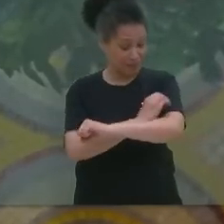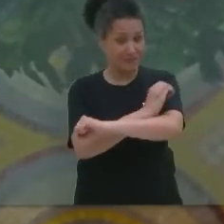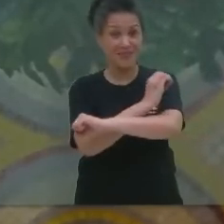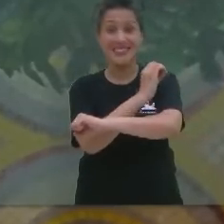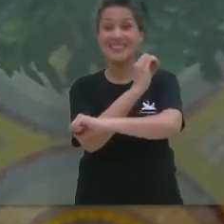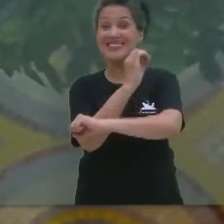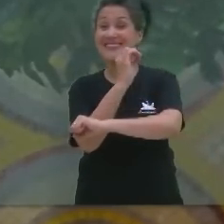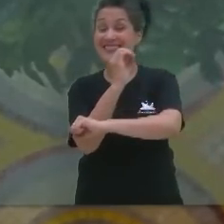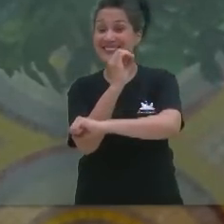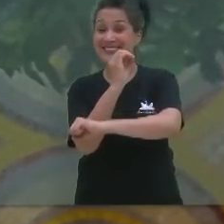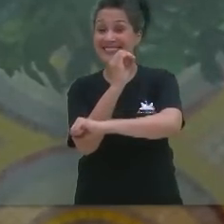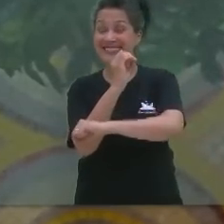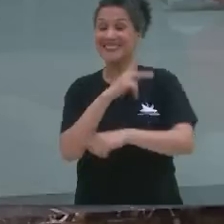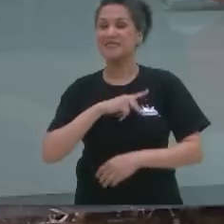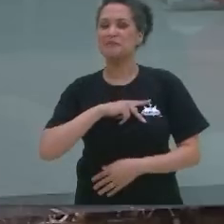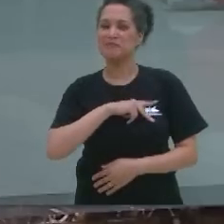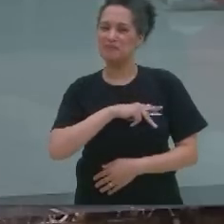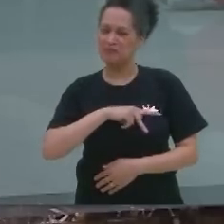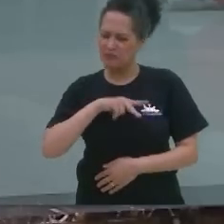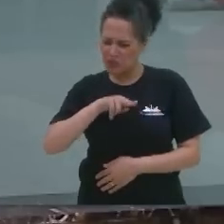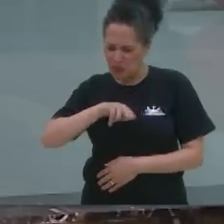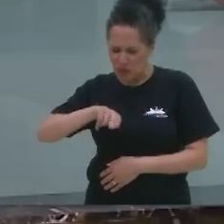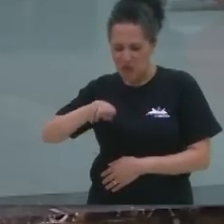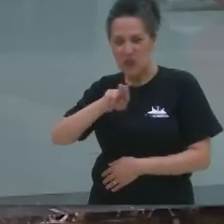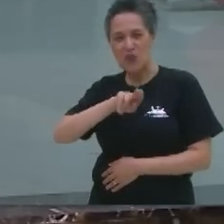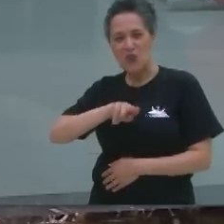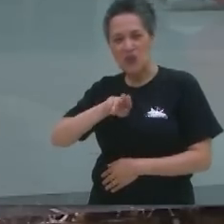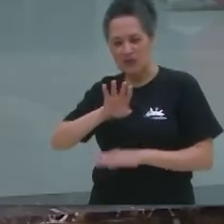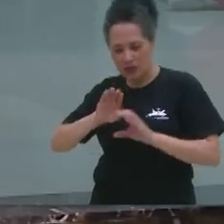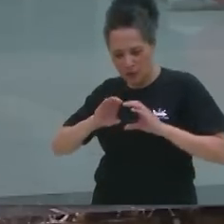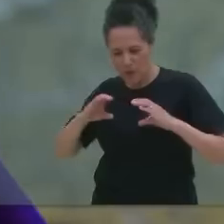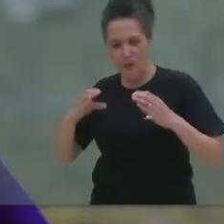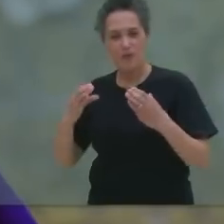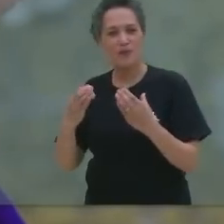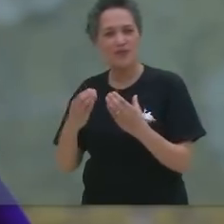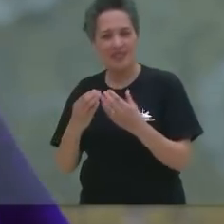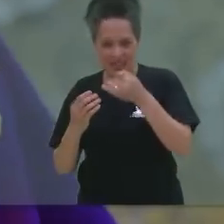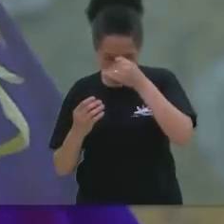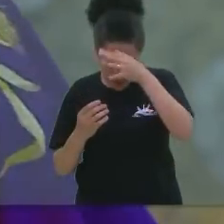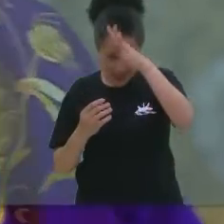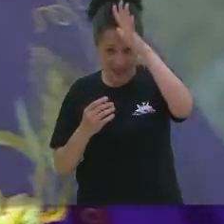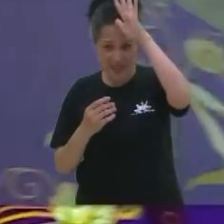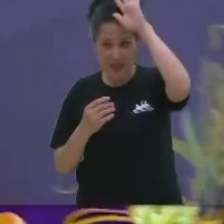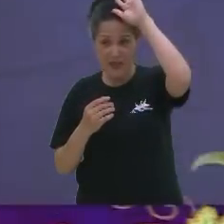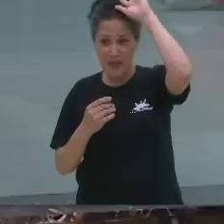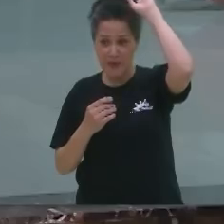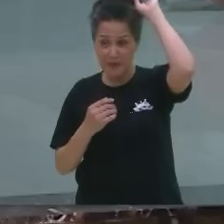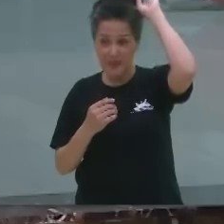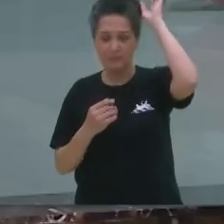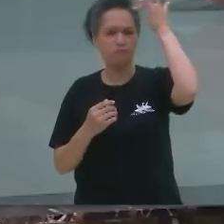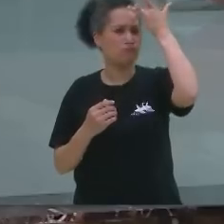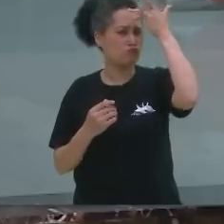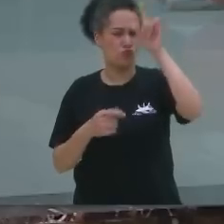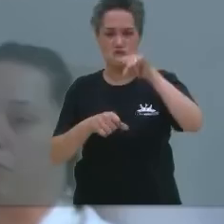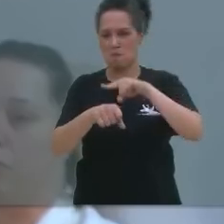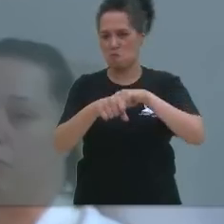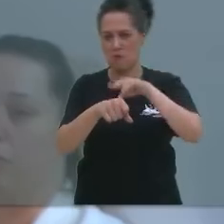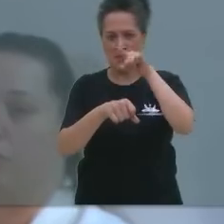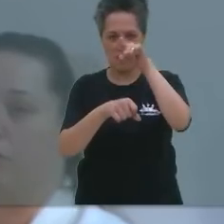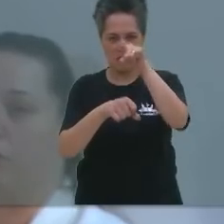Paulo usa isto aos romanos para nos dizer: eu não sei que momento de trevas você está